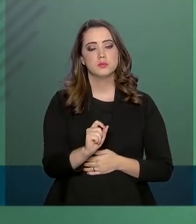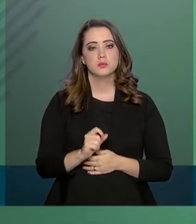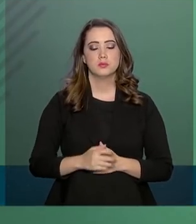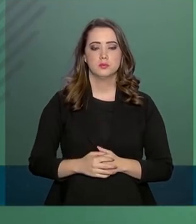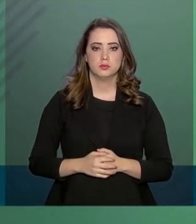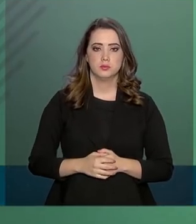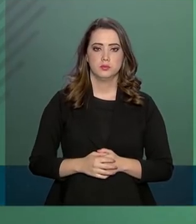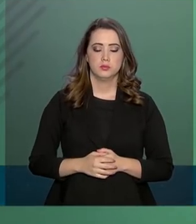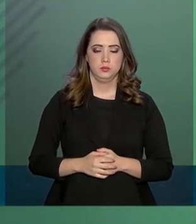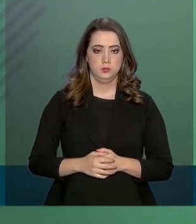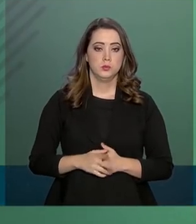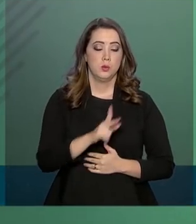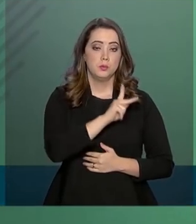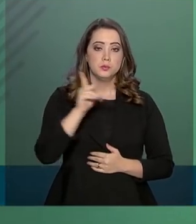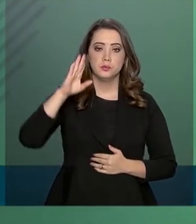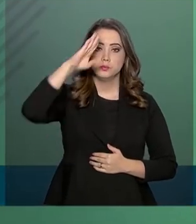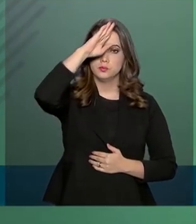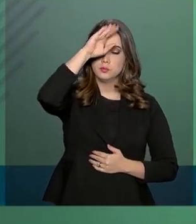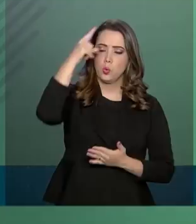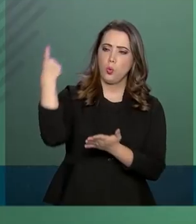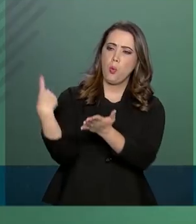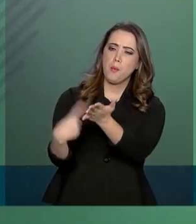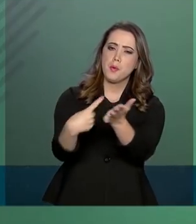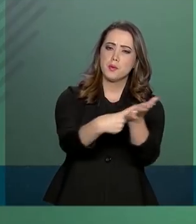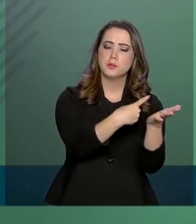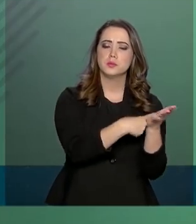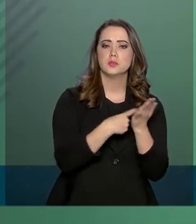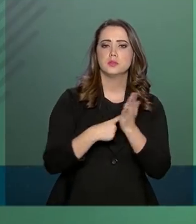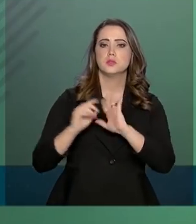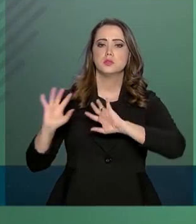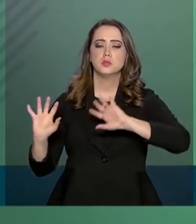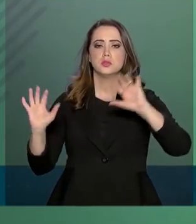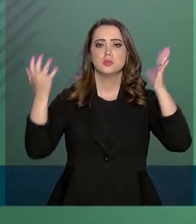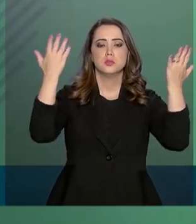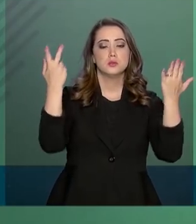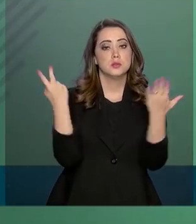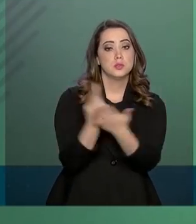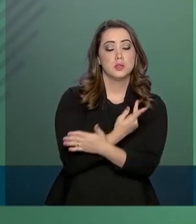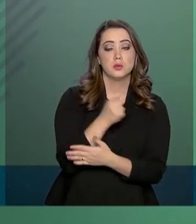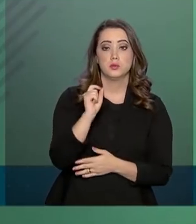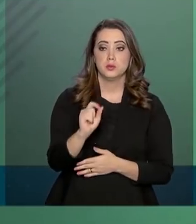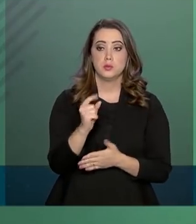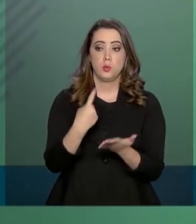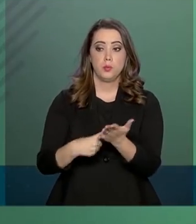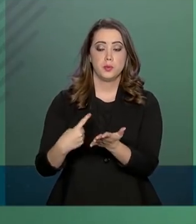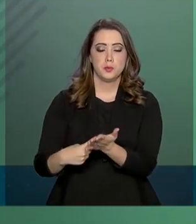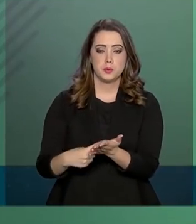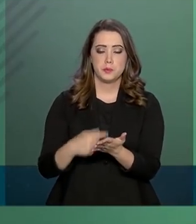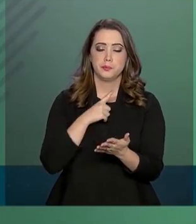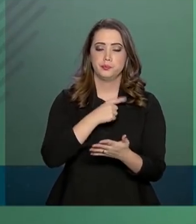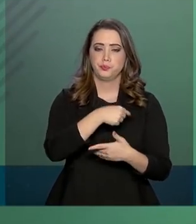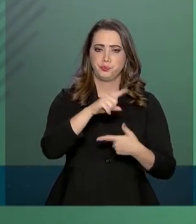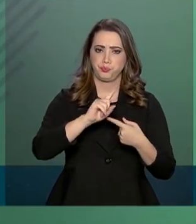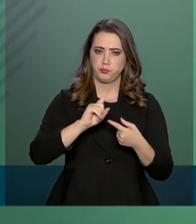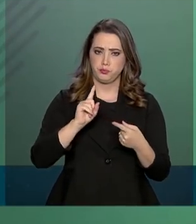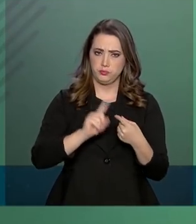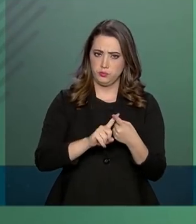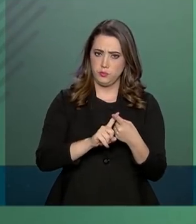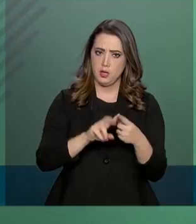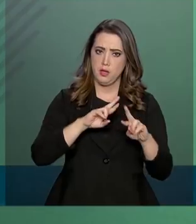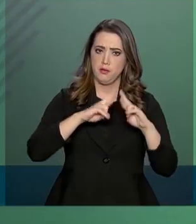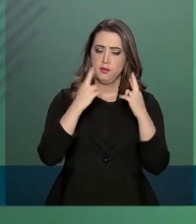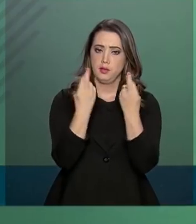o presidente jair bolsonaro cumpriu os eventos previstos em sua agenda alguns deles a reunião com o